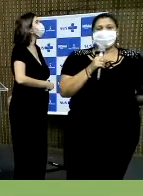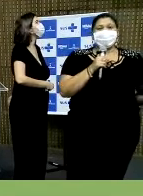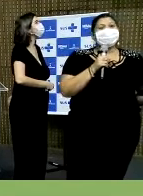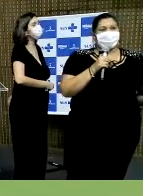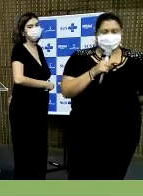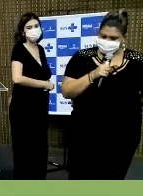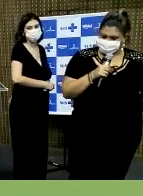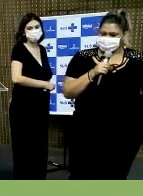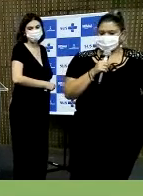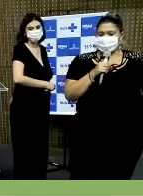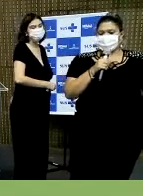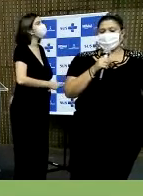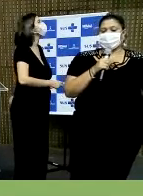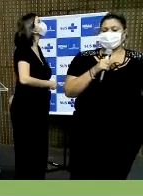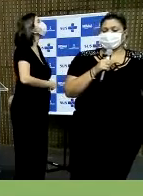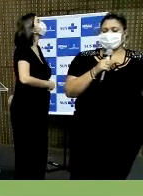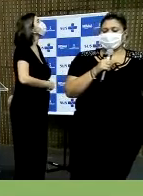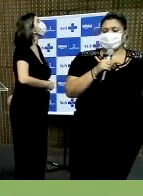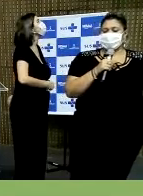mais de território.